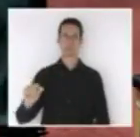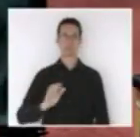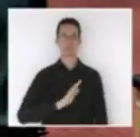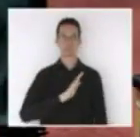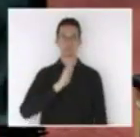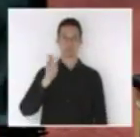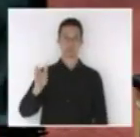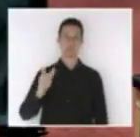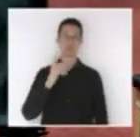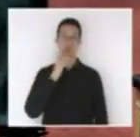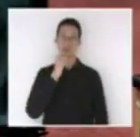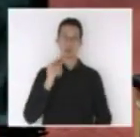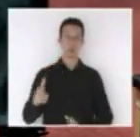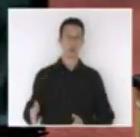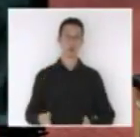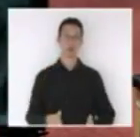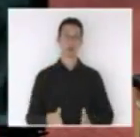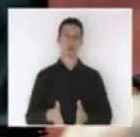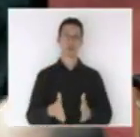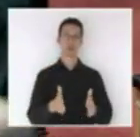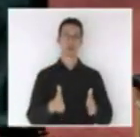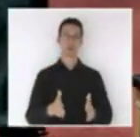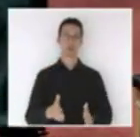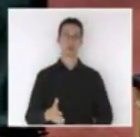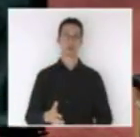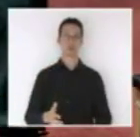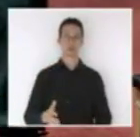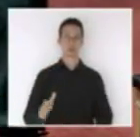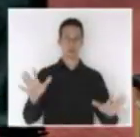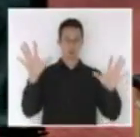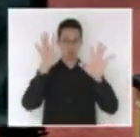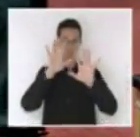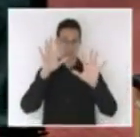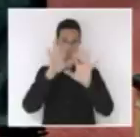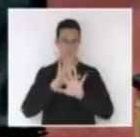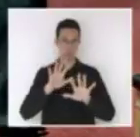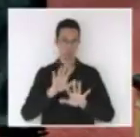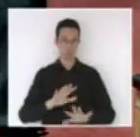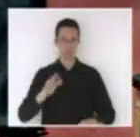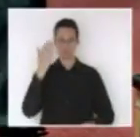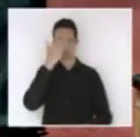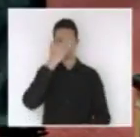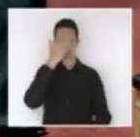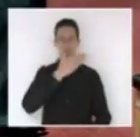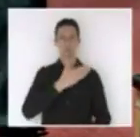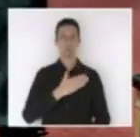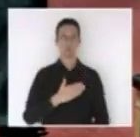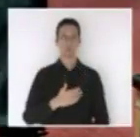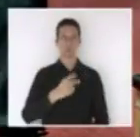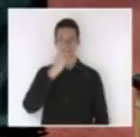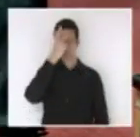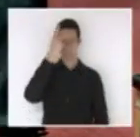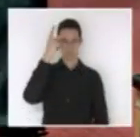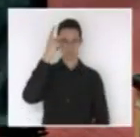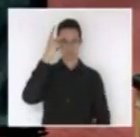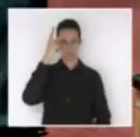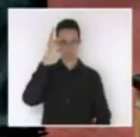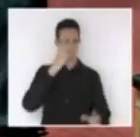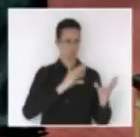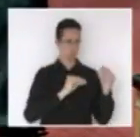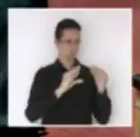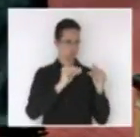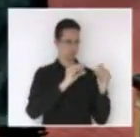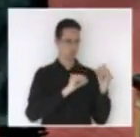rio e a neblina o devorou. Um comentário ecoou por todo o